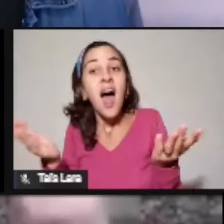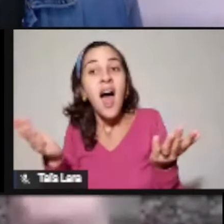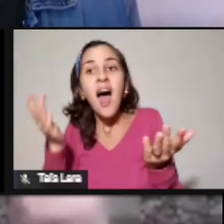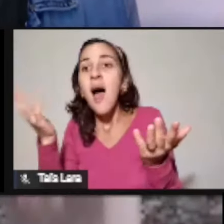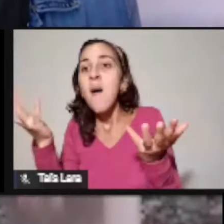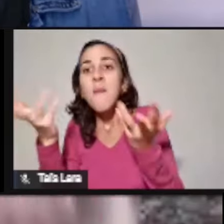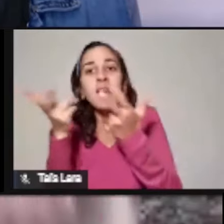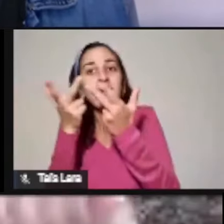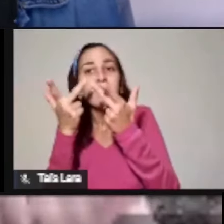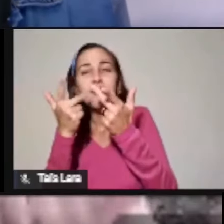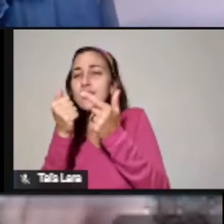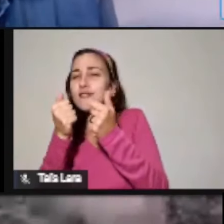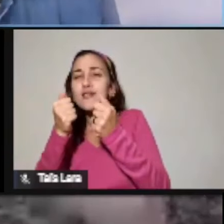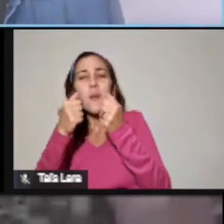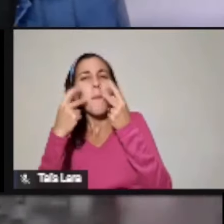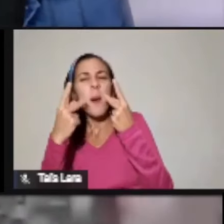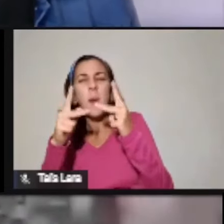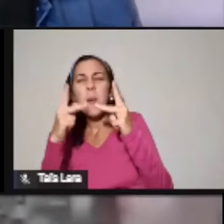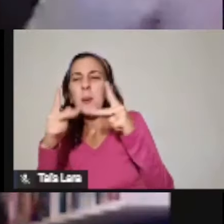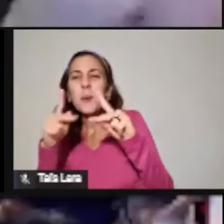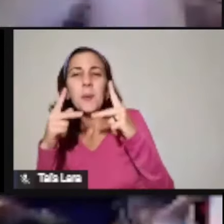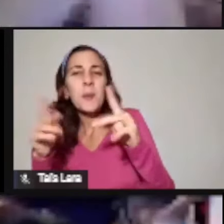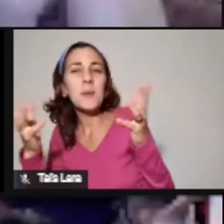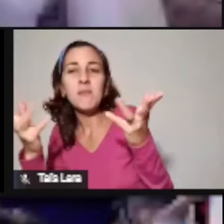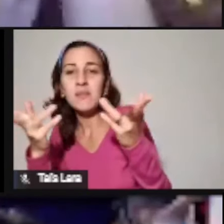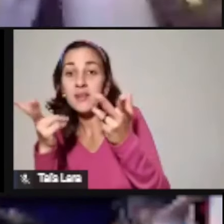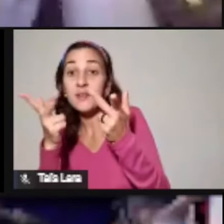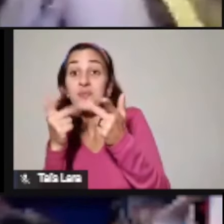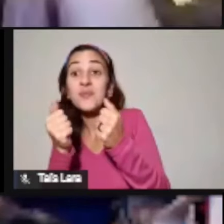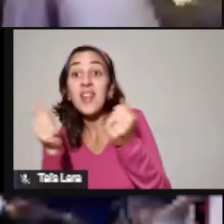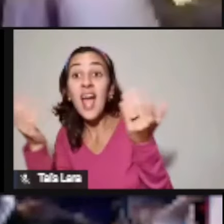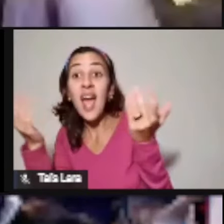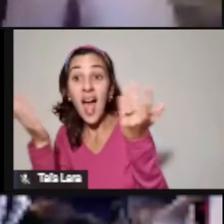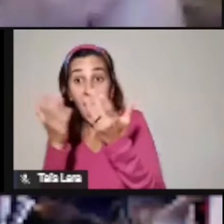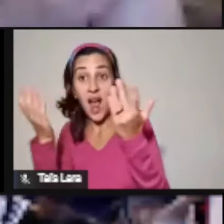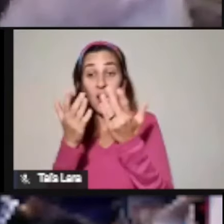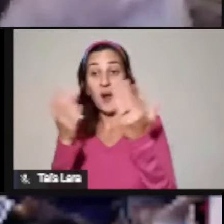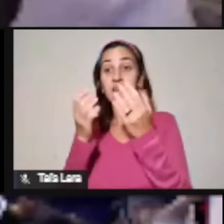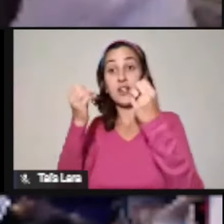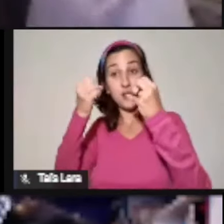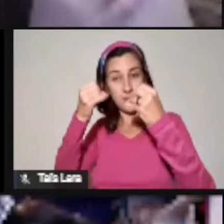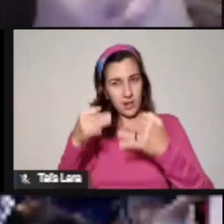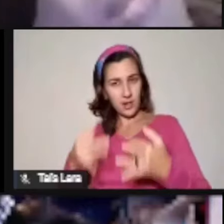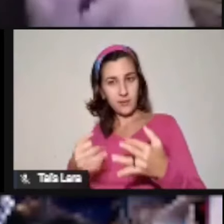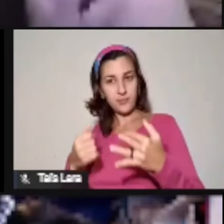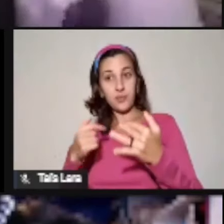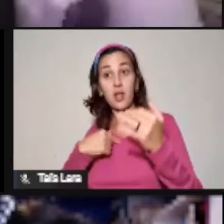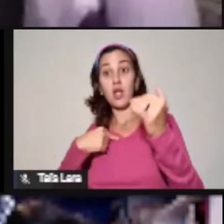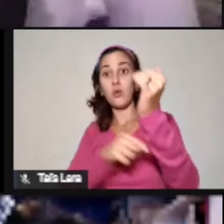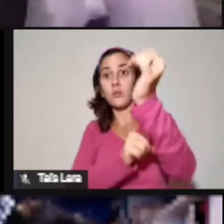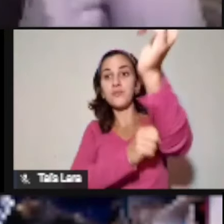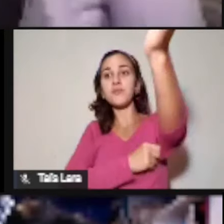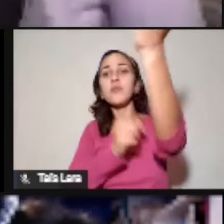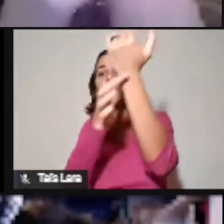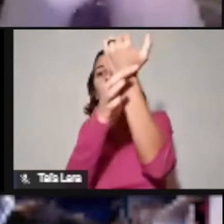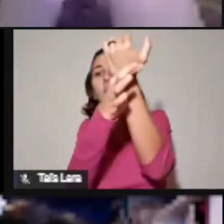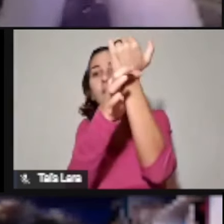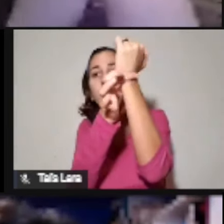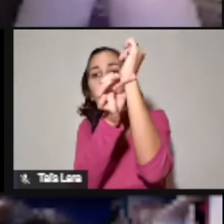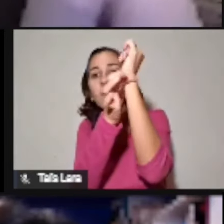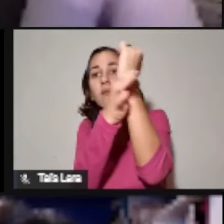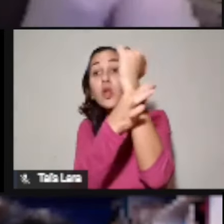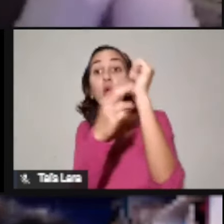olha, não falei isso na audiodescrição, mas vou falar agora que eu estou usando duas fitinhas, uma cor de